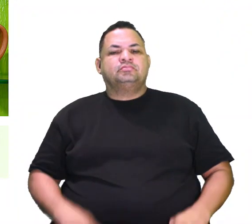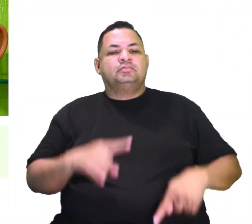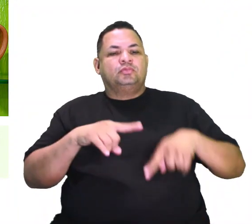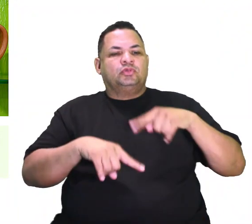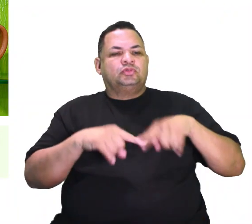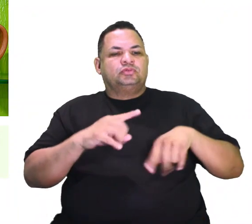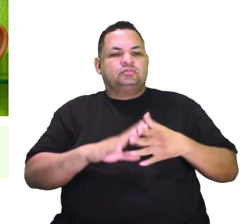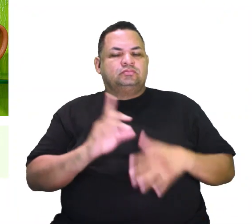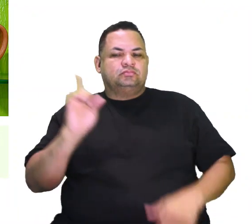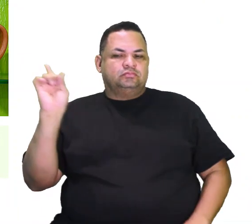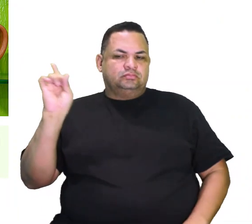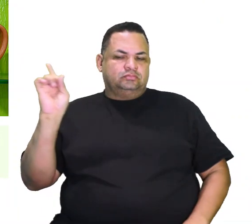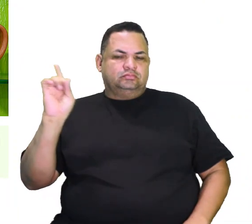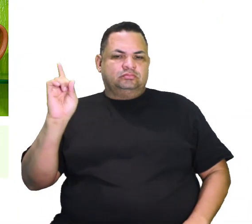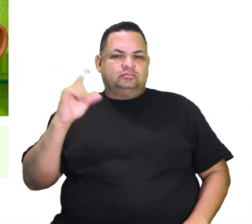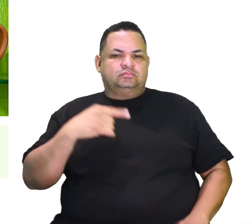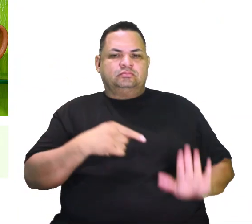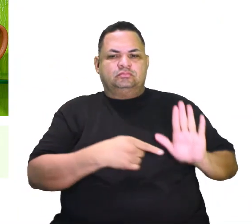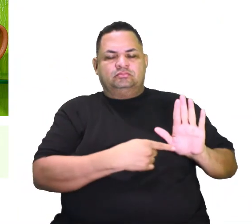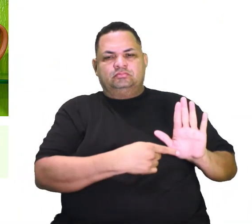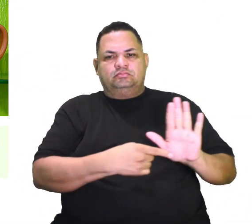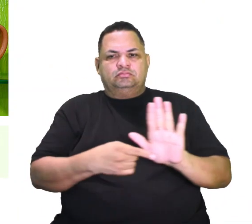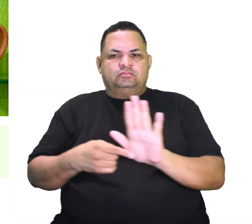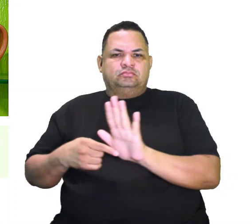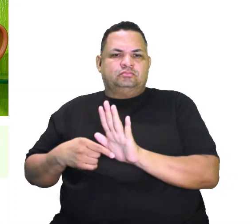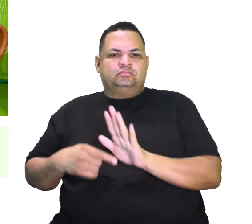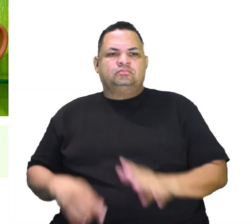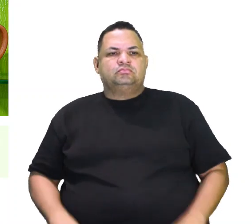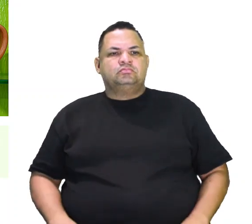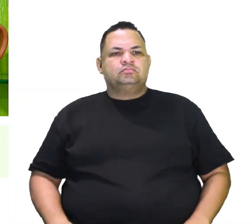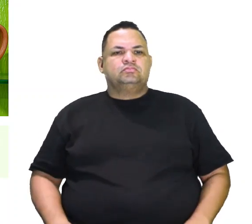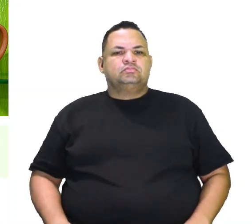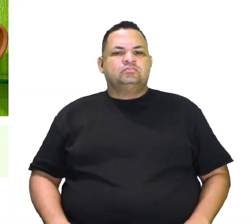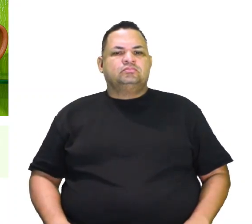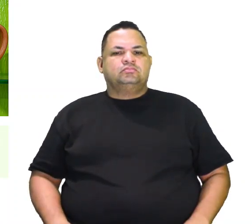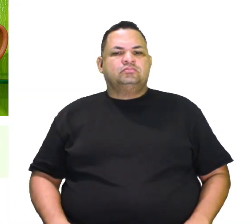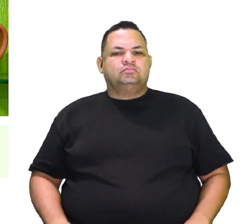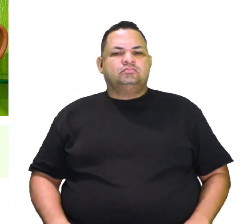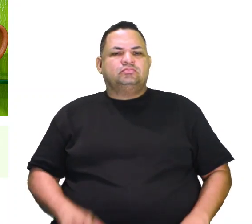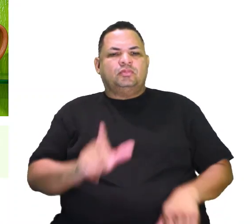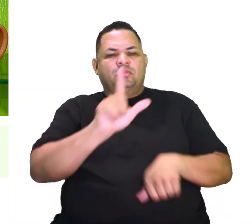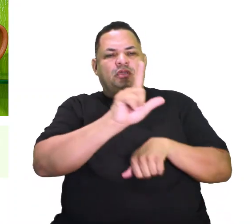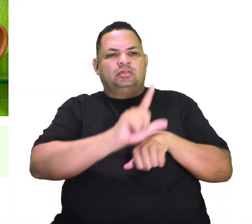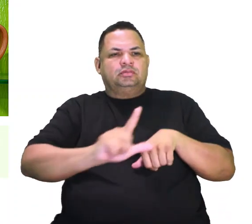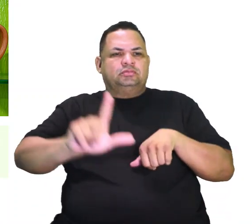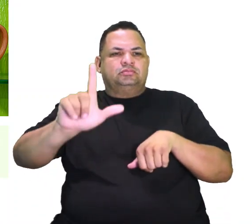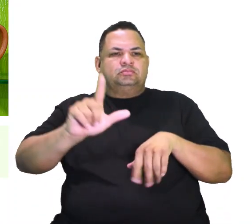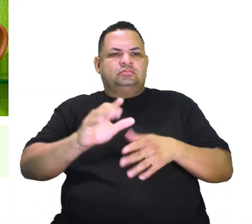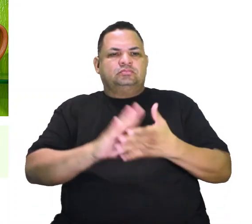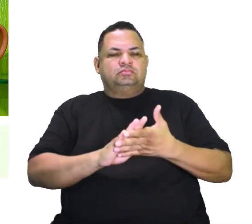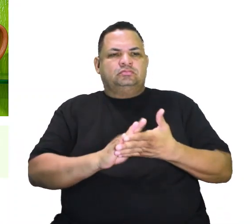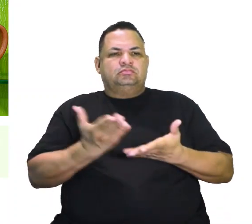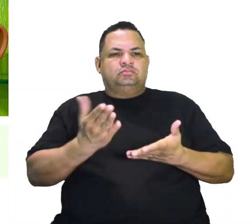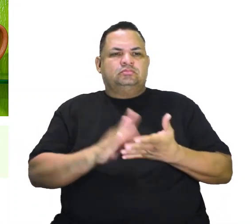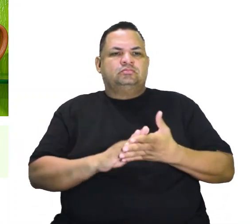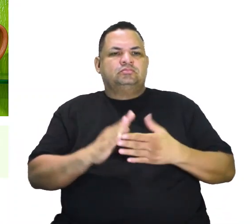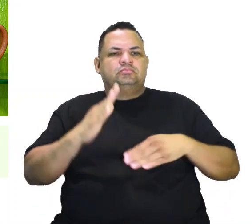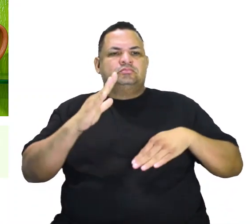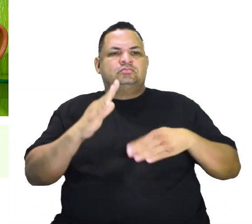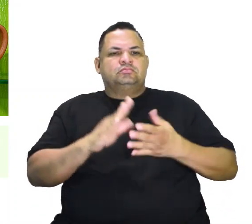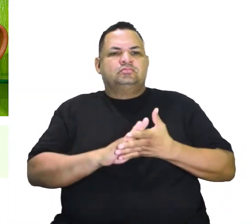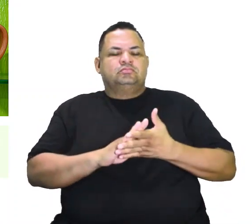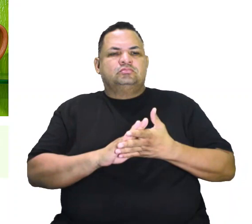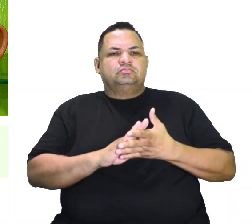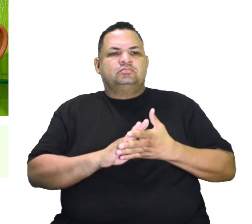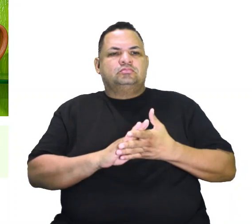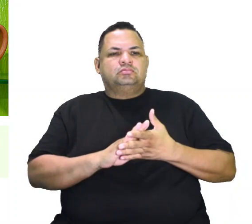produtos em exposição, né? Em uma loja. Então, o artesanato